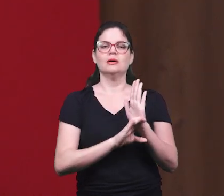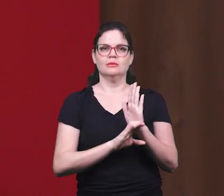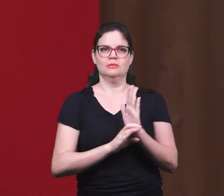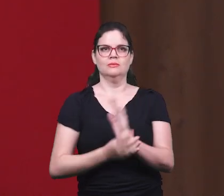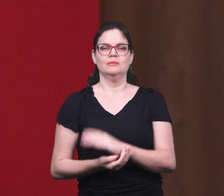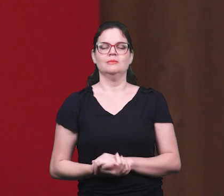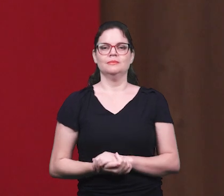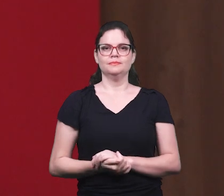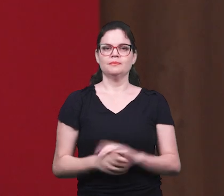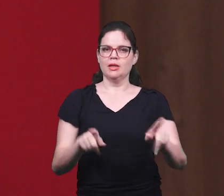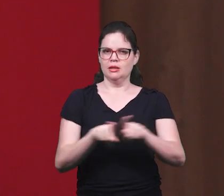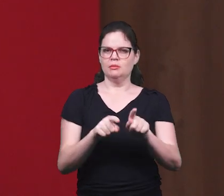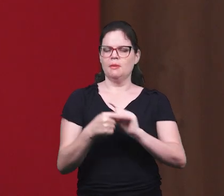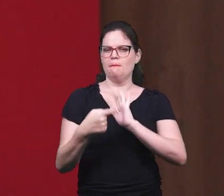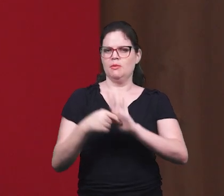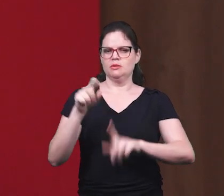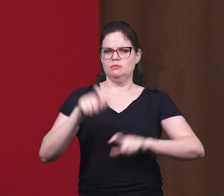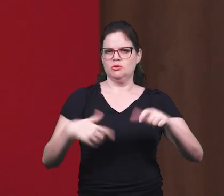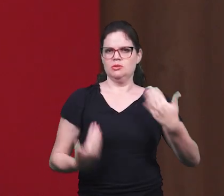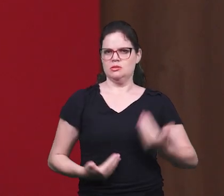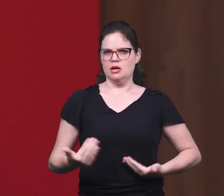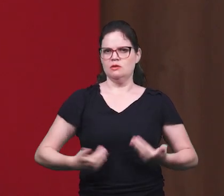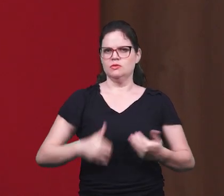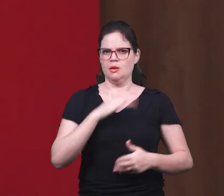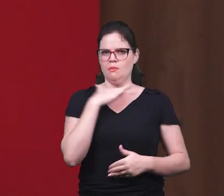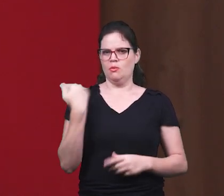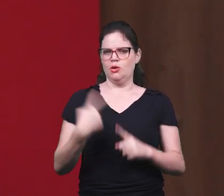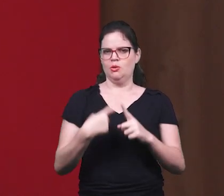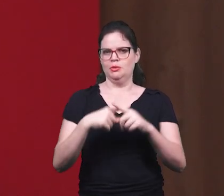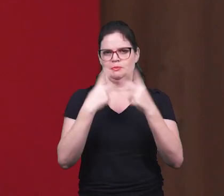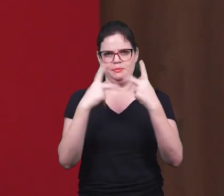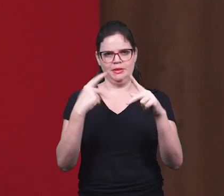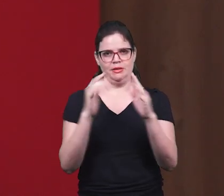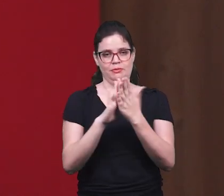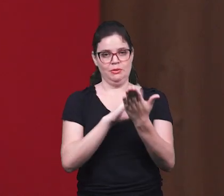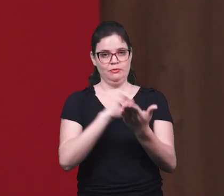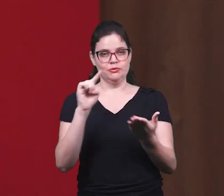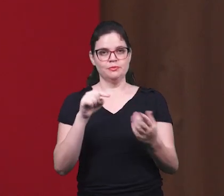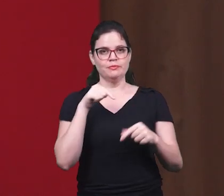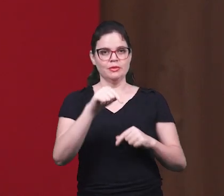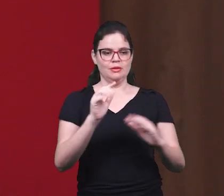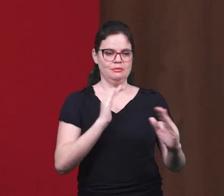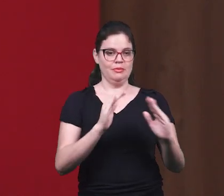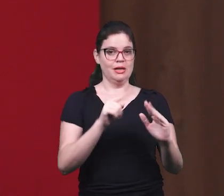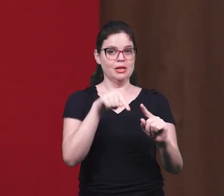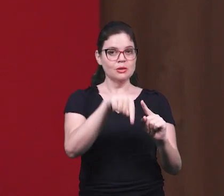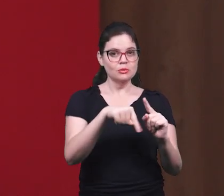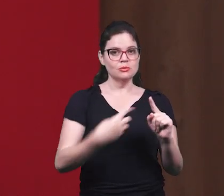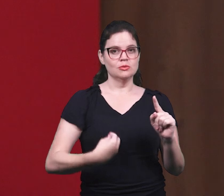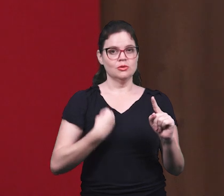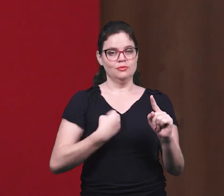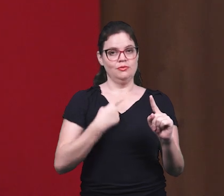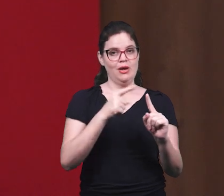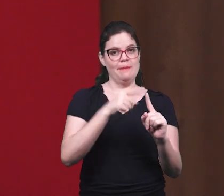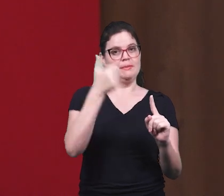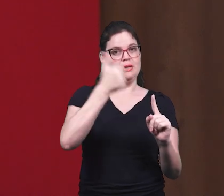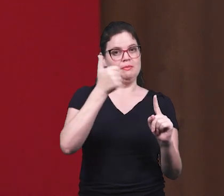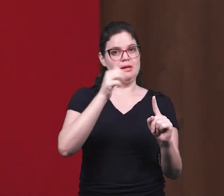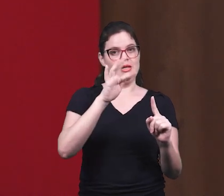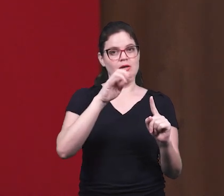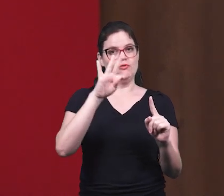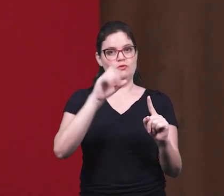né, que é o nosso assunto aqui. E olha só, como fonte primária, esse período que ele viveu. E ele